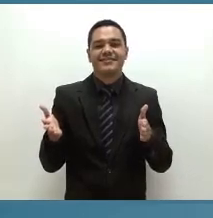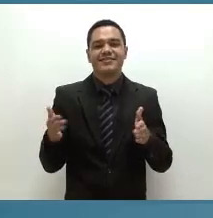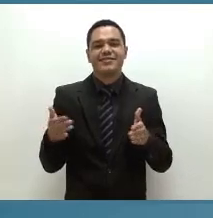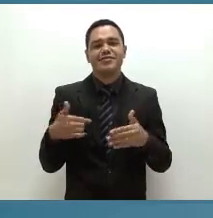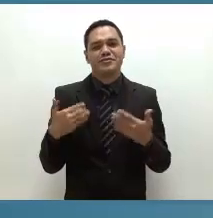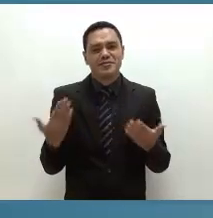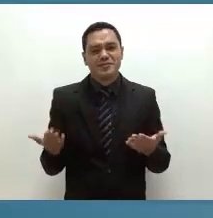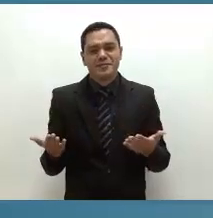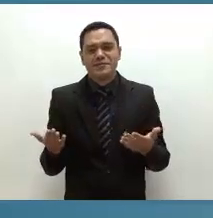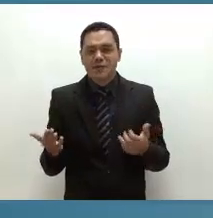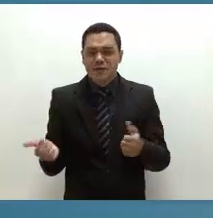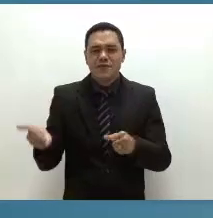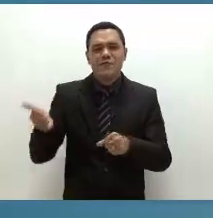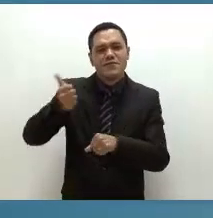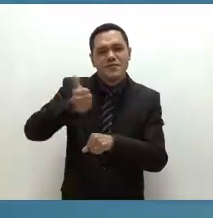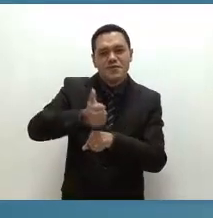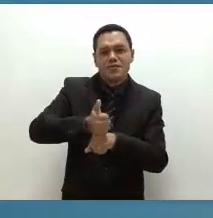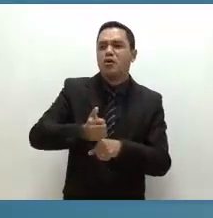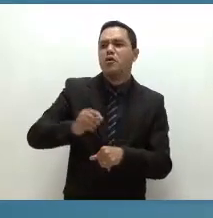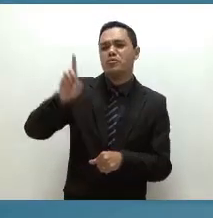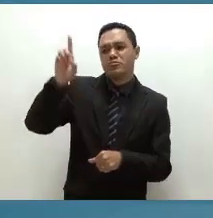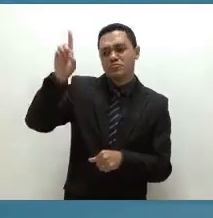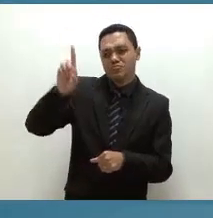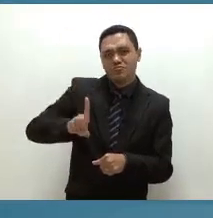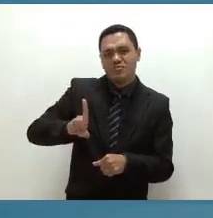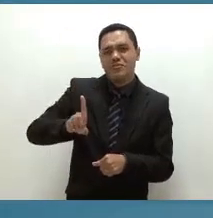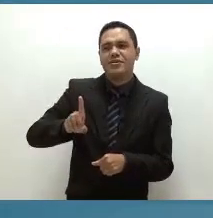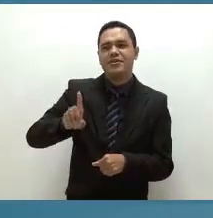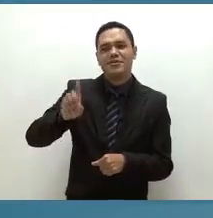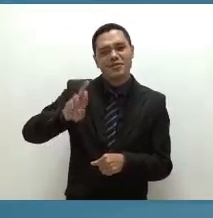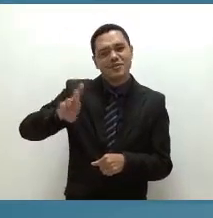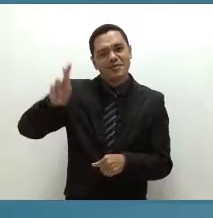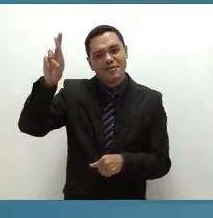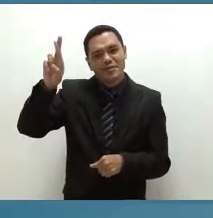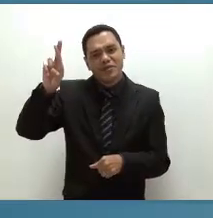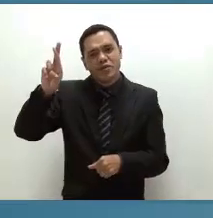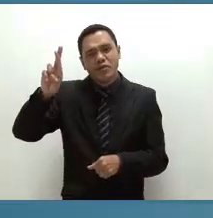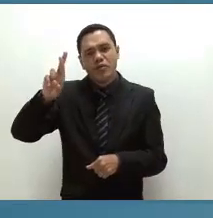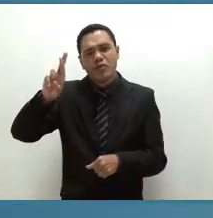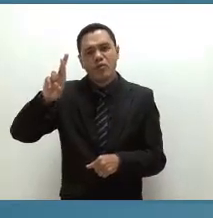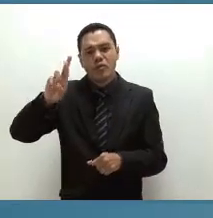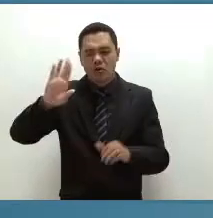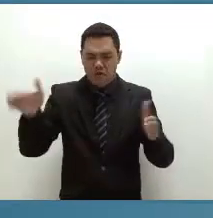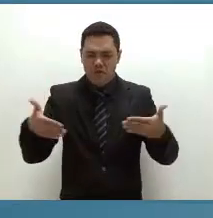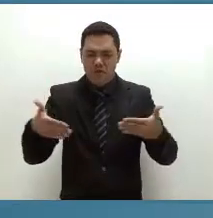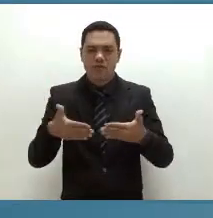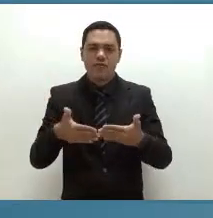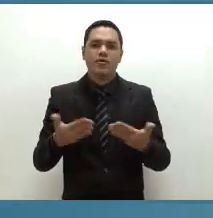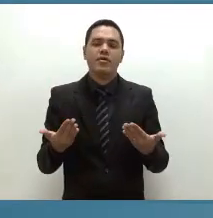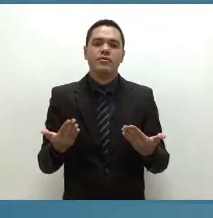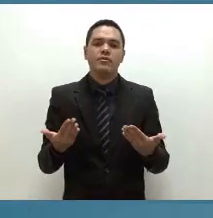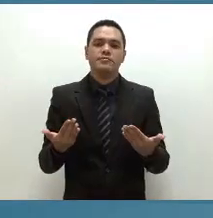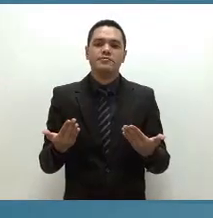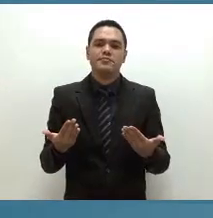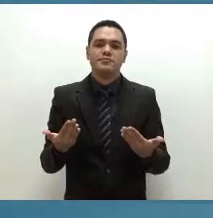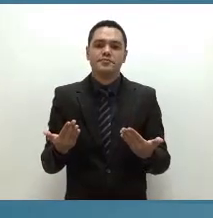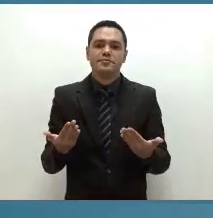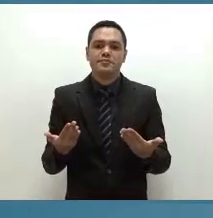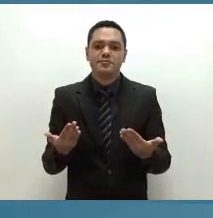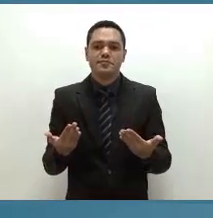exercer a função de diretor, de juiz, eleitoral também da jornada com as